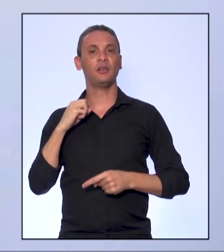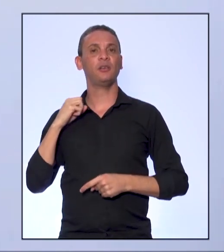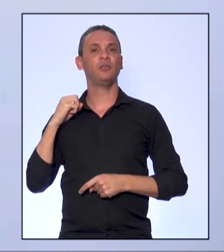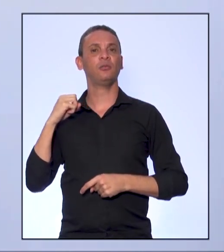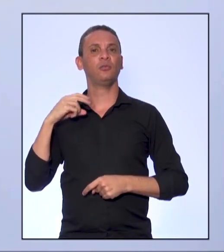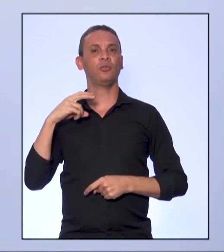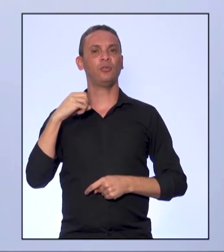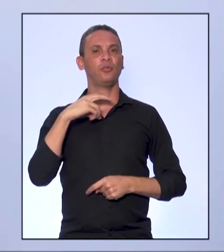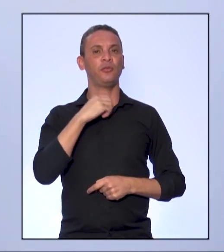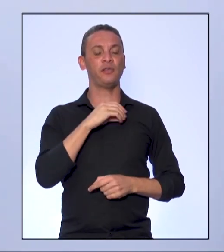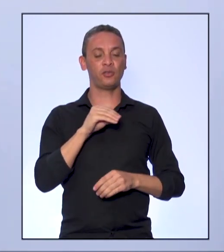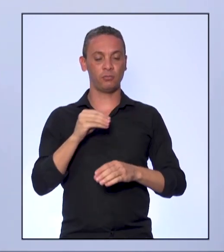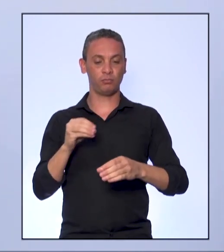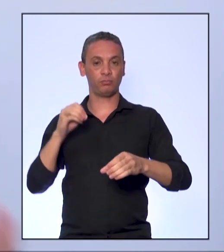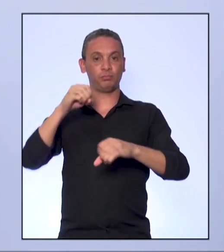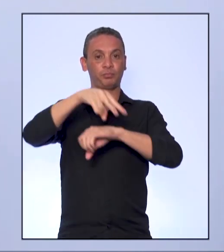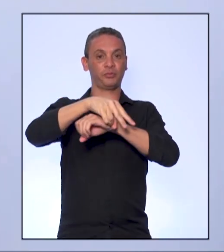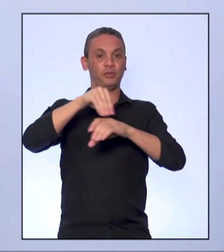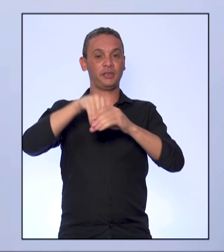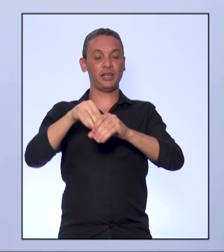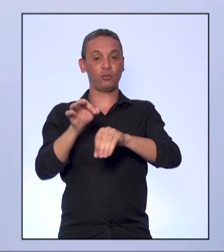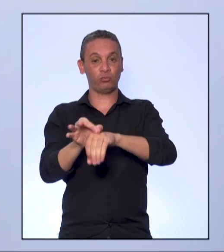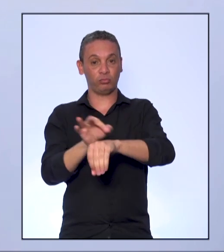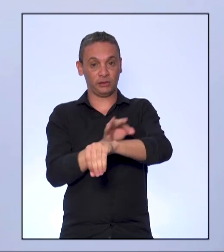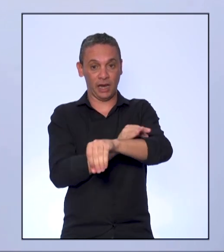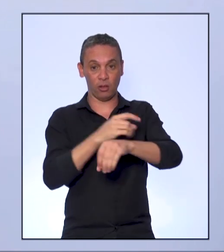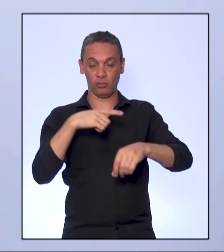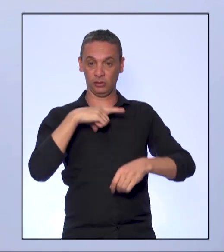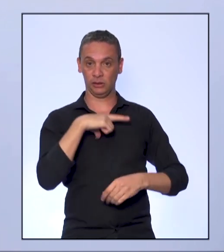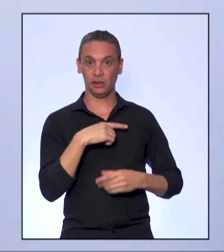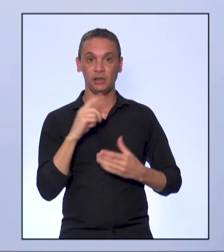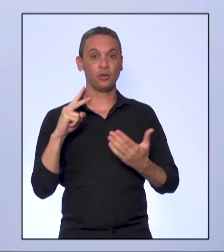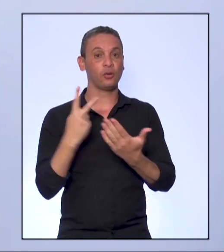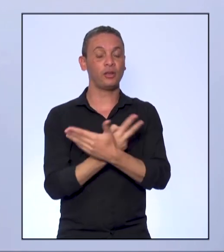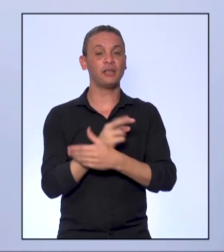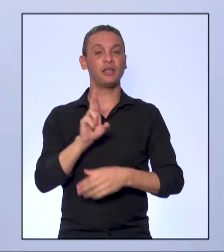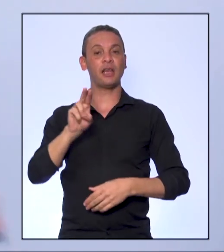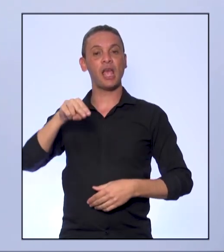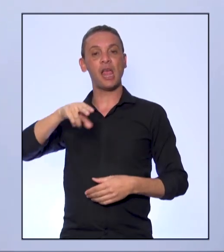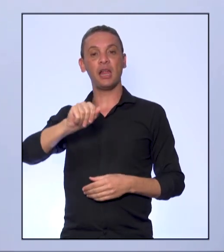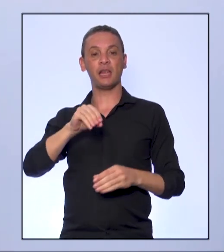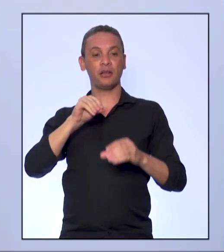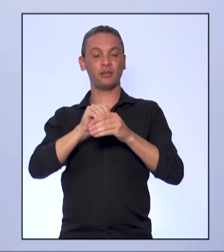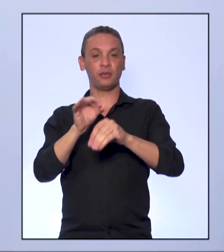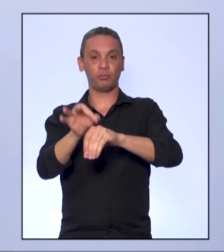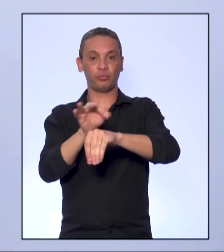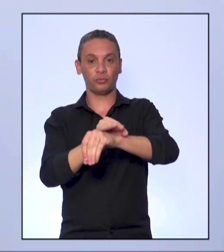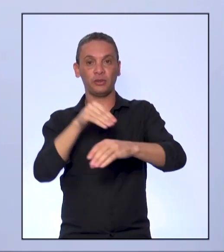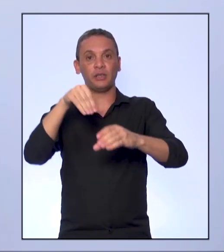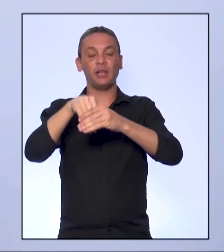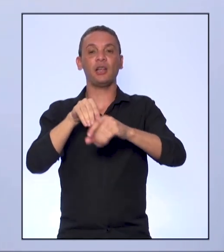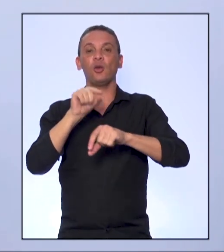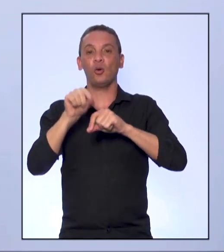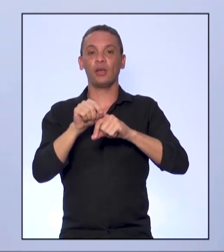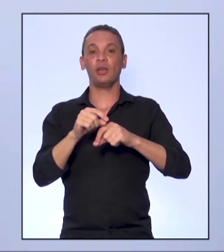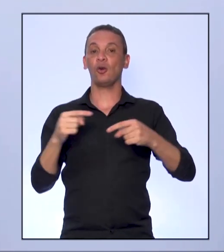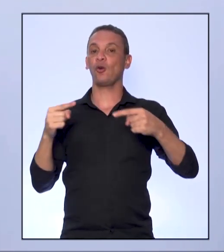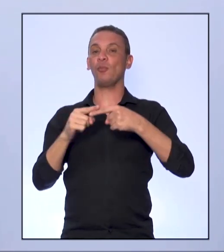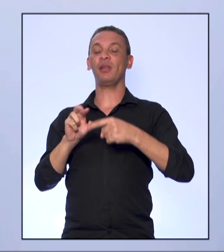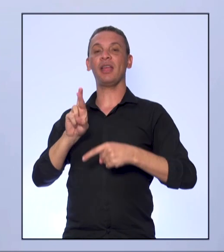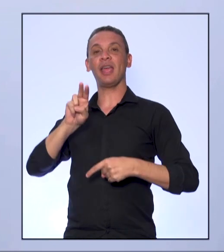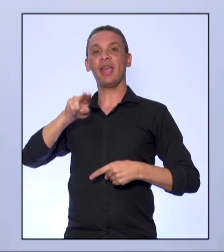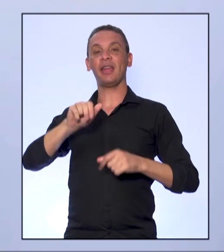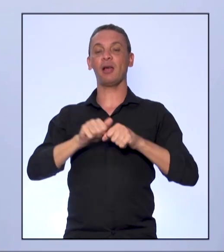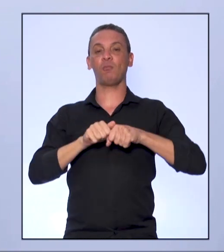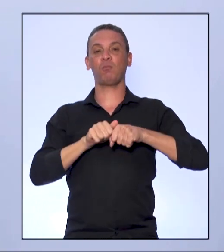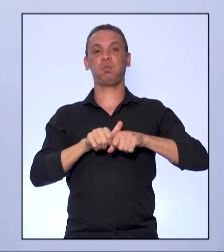ele infecta a célula, quando ele joga o material genético dele, o RNA, esse RNA que ele joga dentro da célula já é o RNA